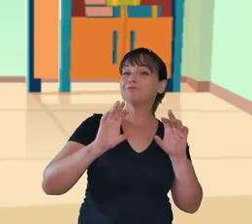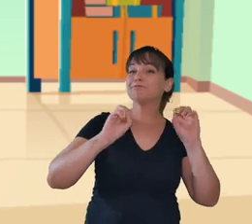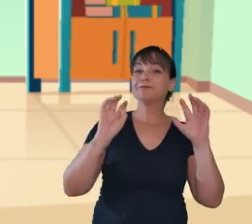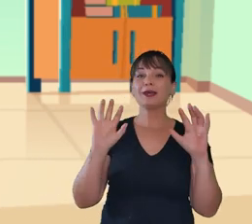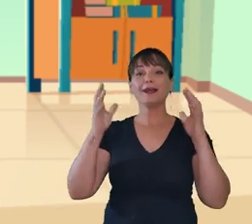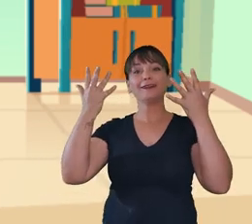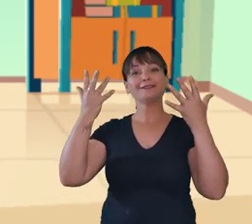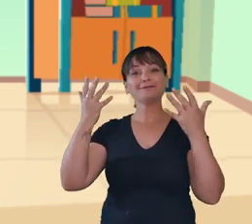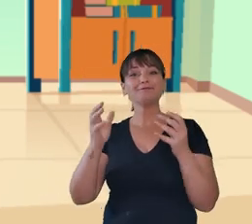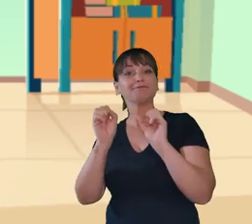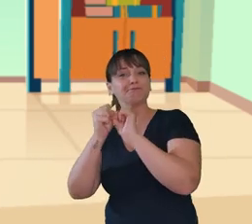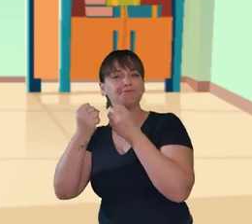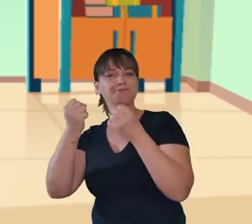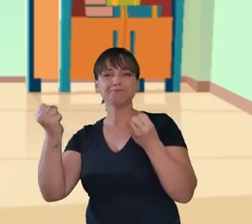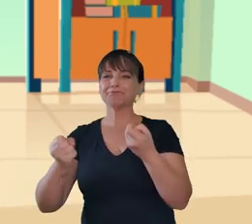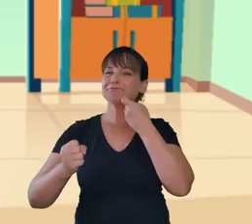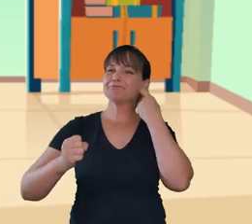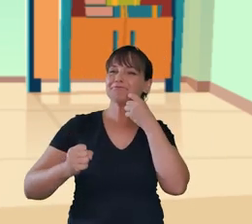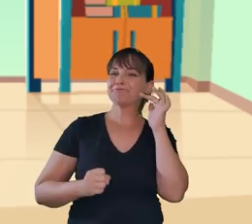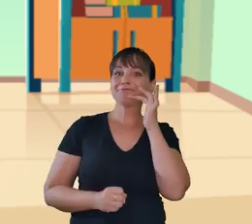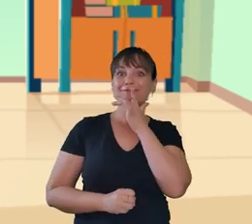Camurupuí, uaçu, auê.